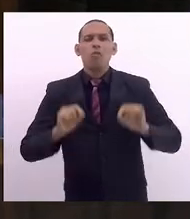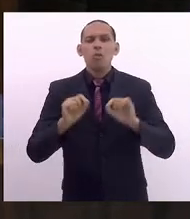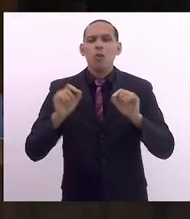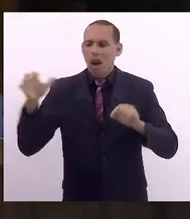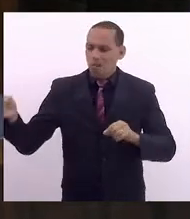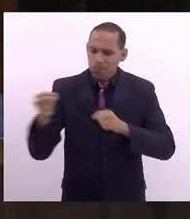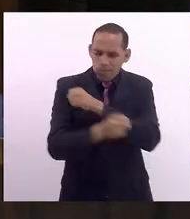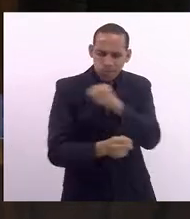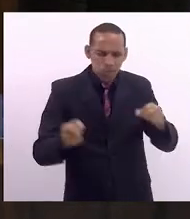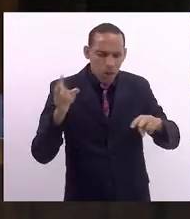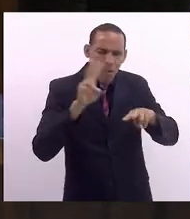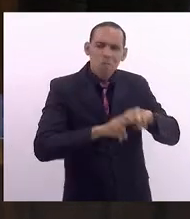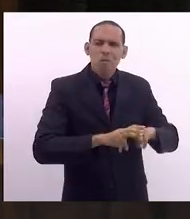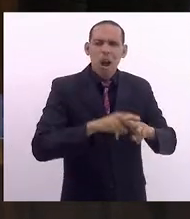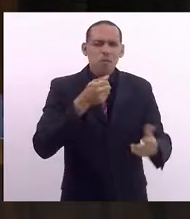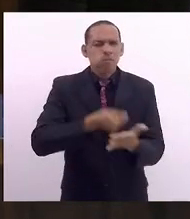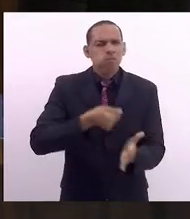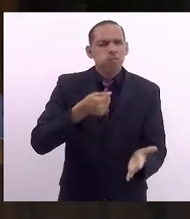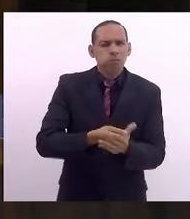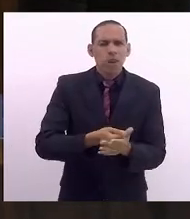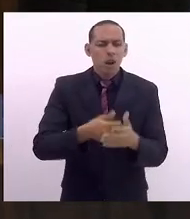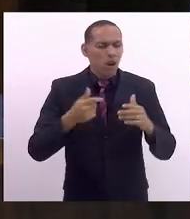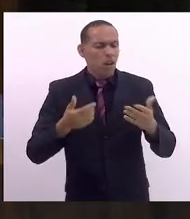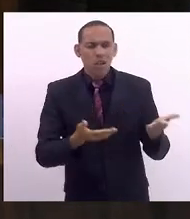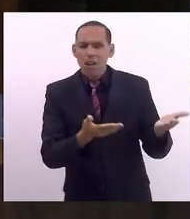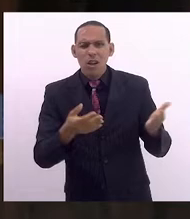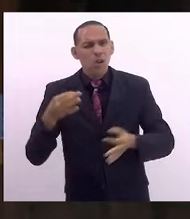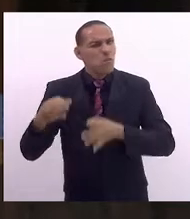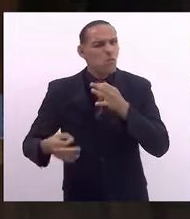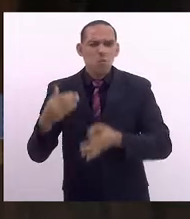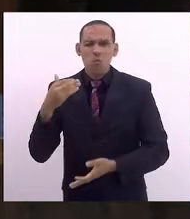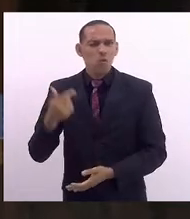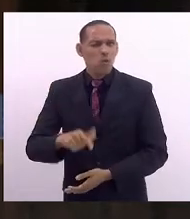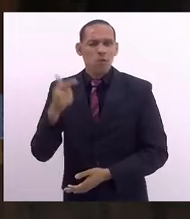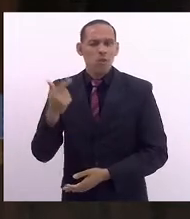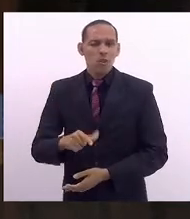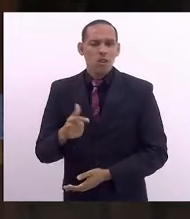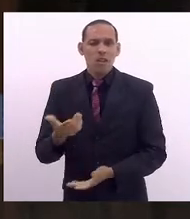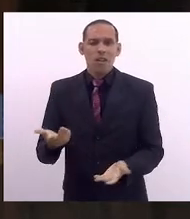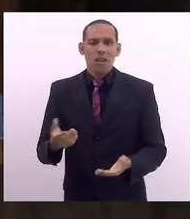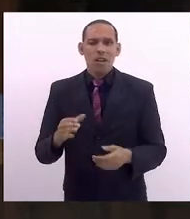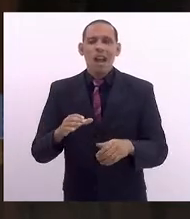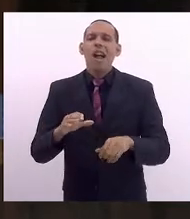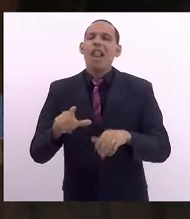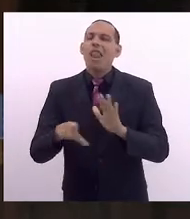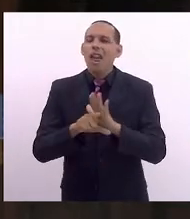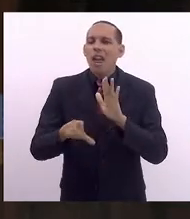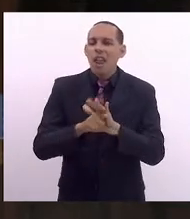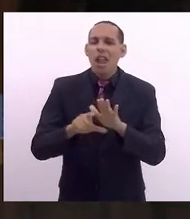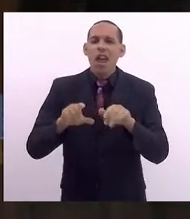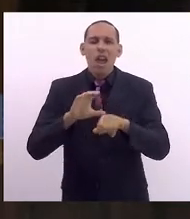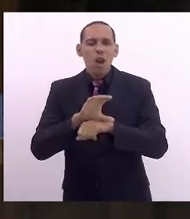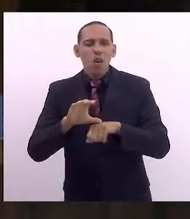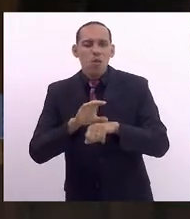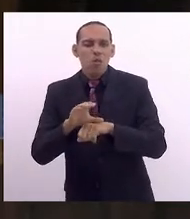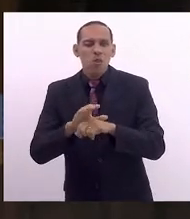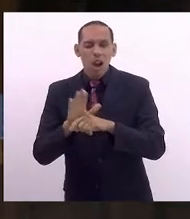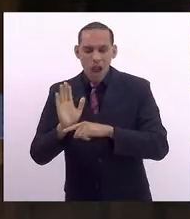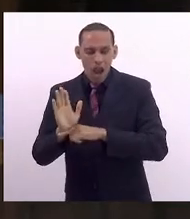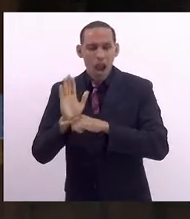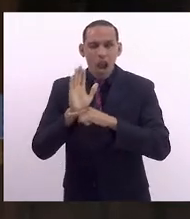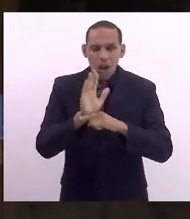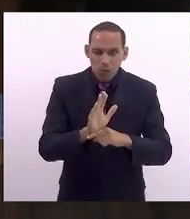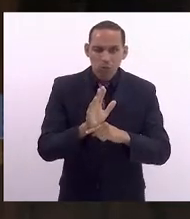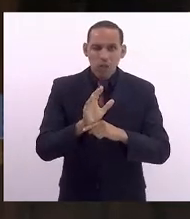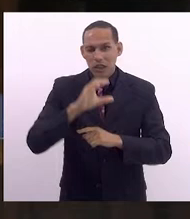e arbitrária, de uma constituição e de um regramento de leis que não garante o exercício pleno